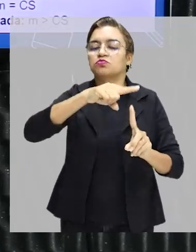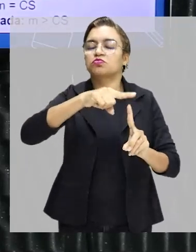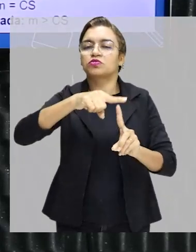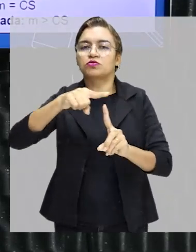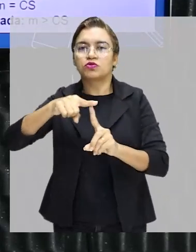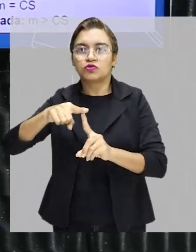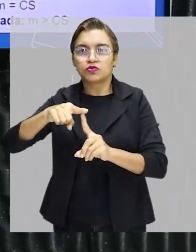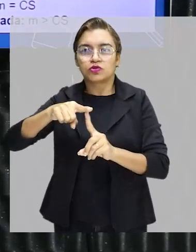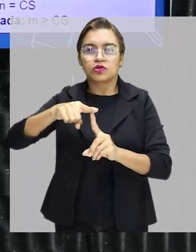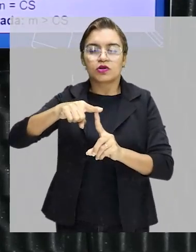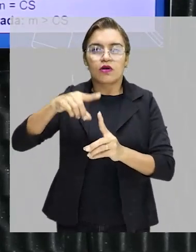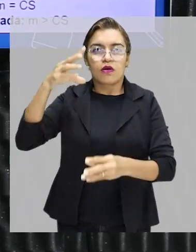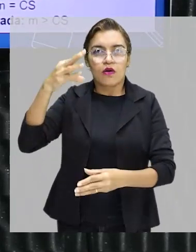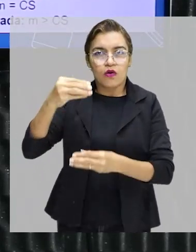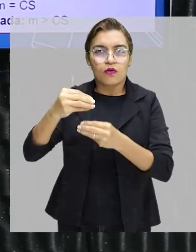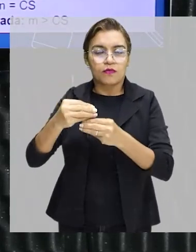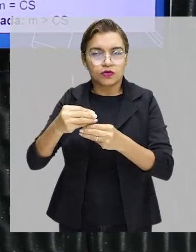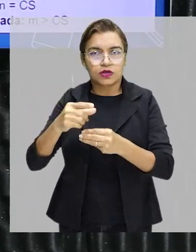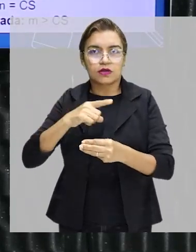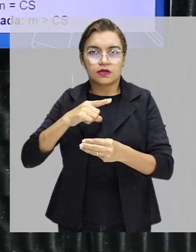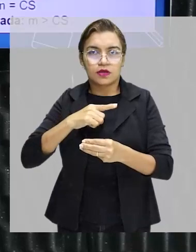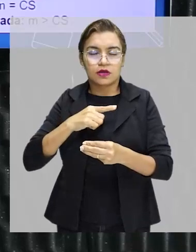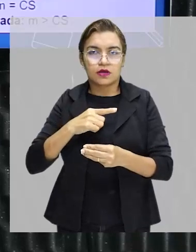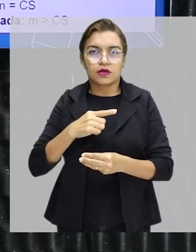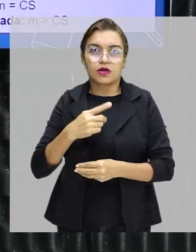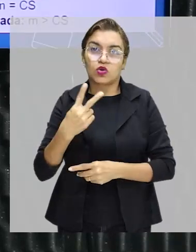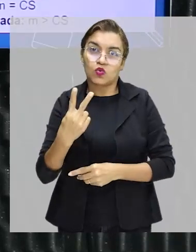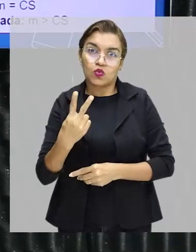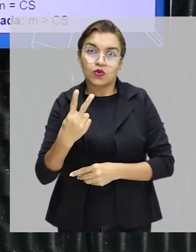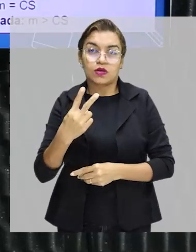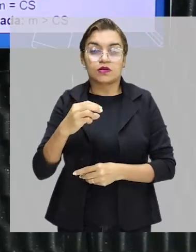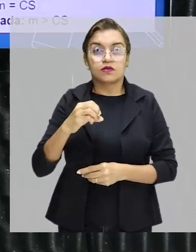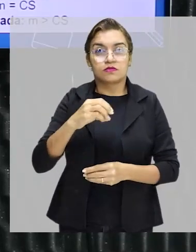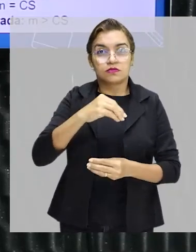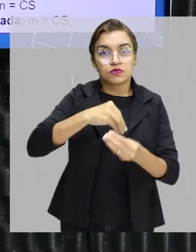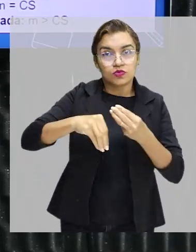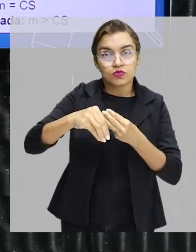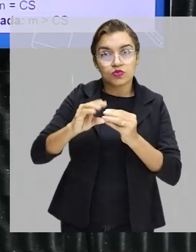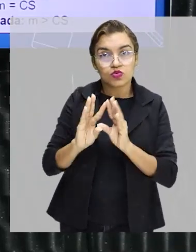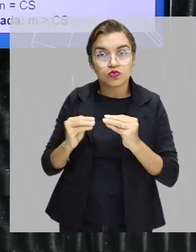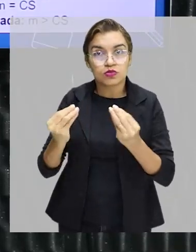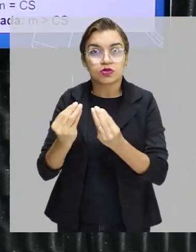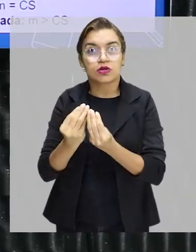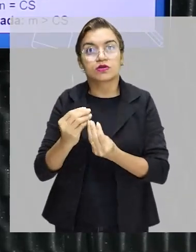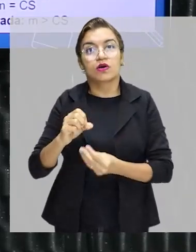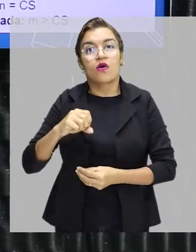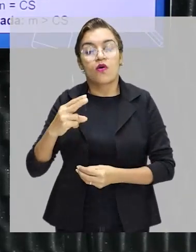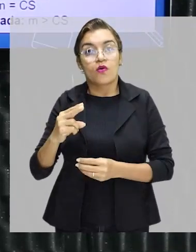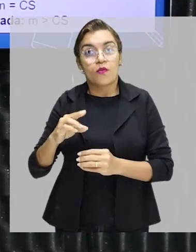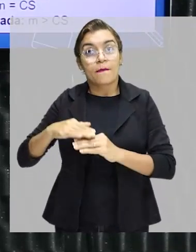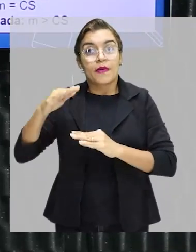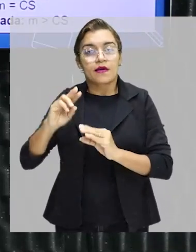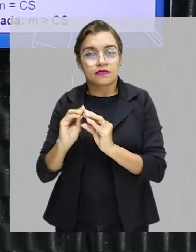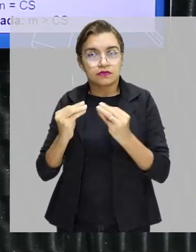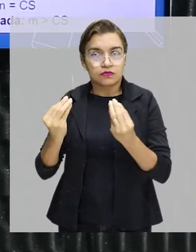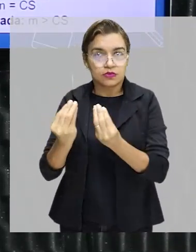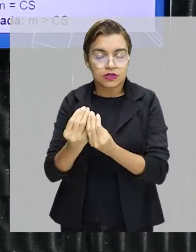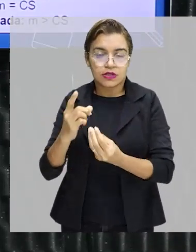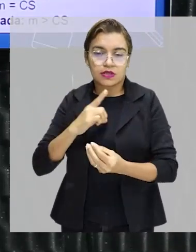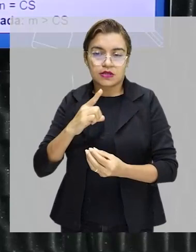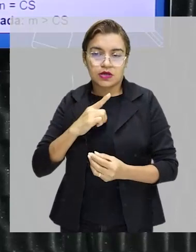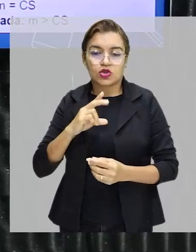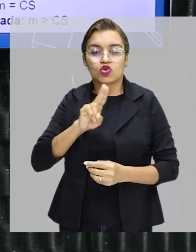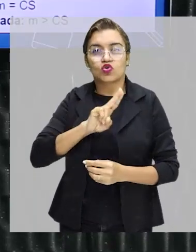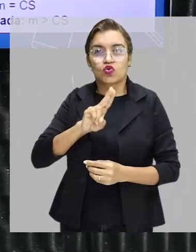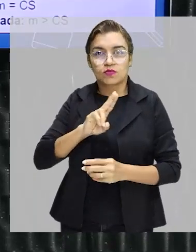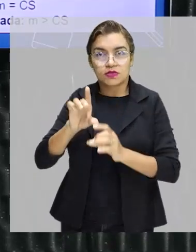mistura homogênea formada por duas ou mais substâncias, ok? Essas substâncias elas vão receber nomes especiais. Olha